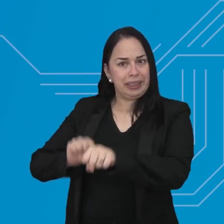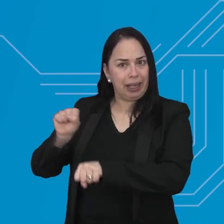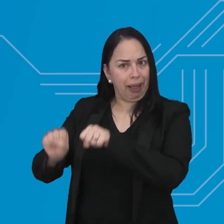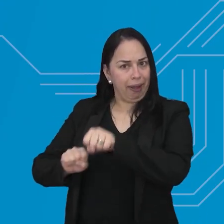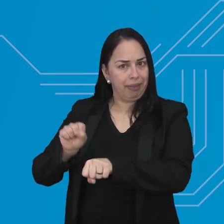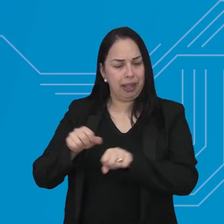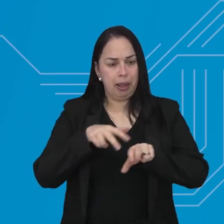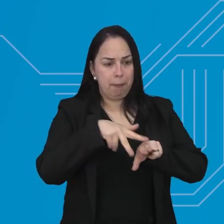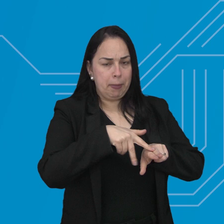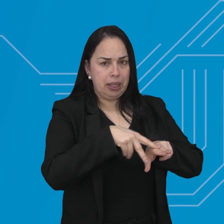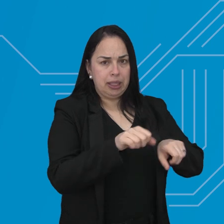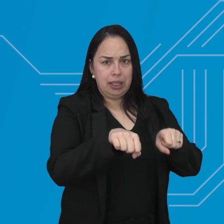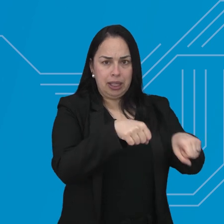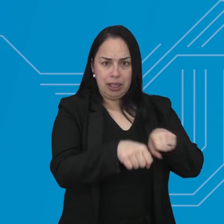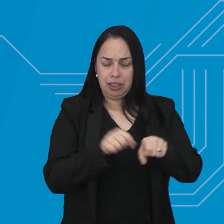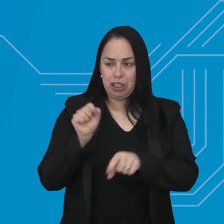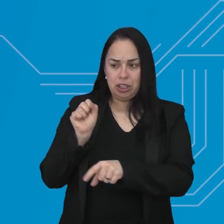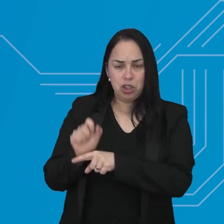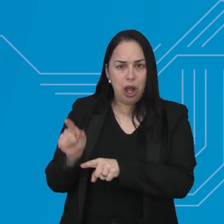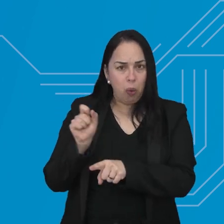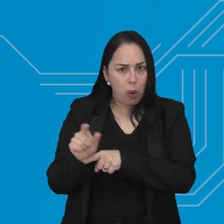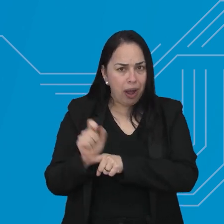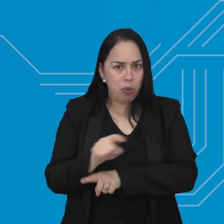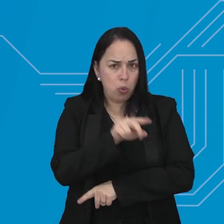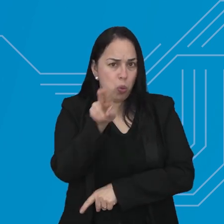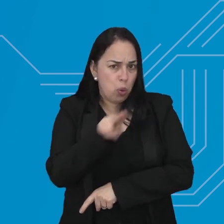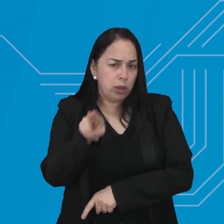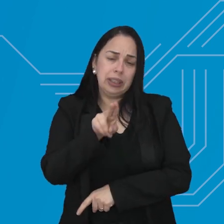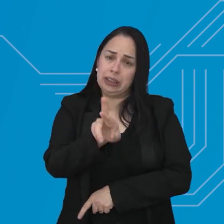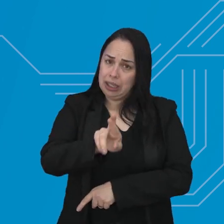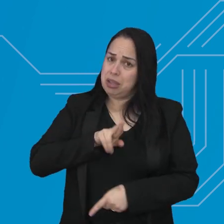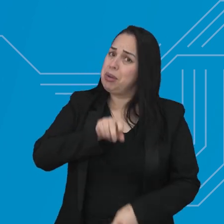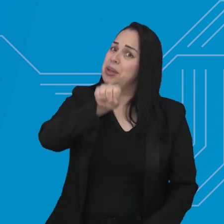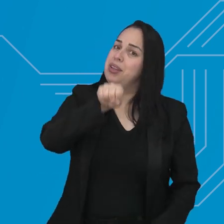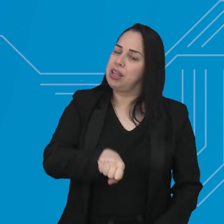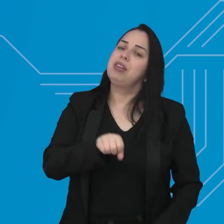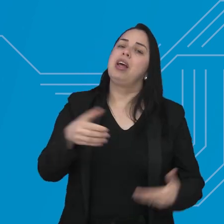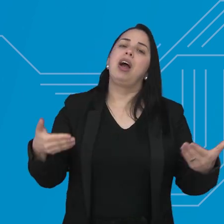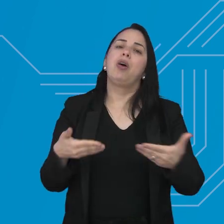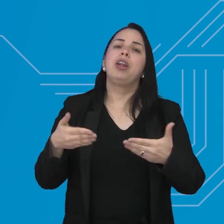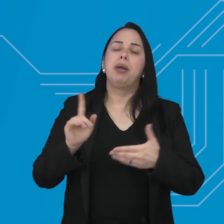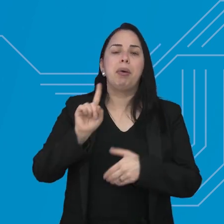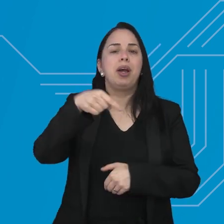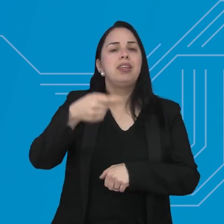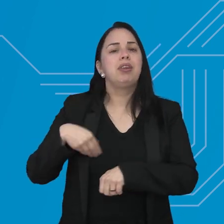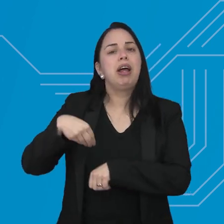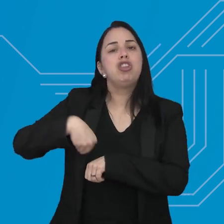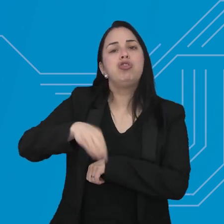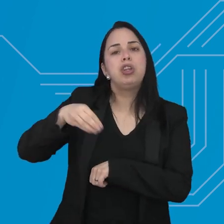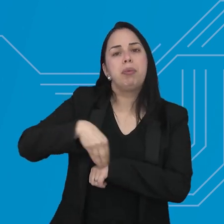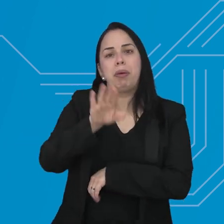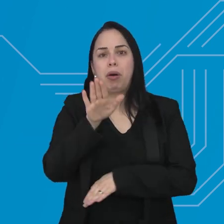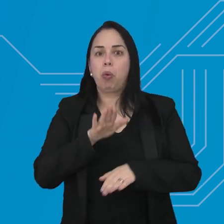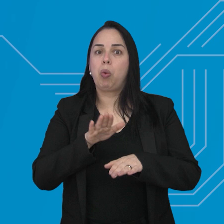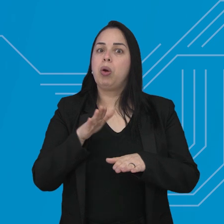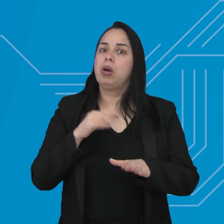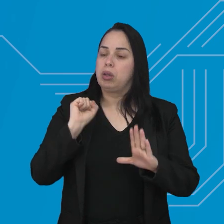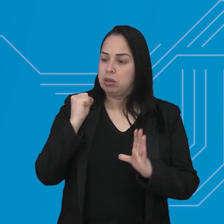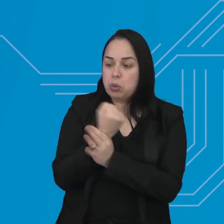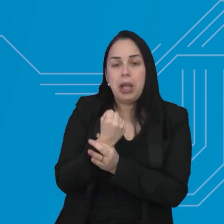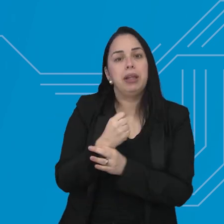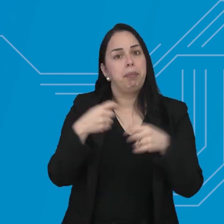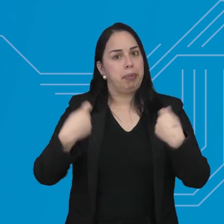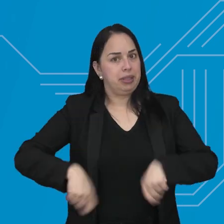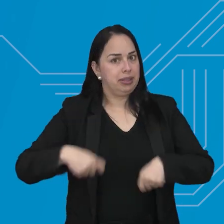bicicletas e patinetes compartilhados disponíveis na cidade? Se sim, a gente vai reforçar no próximo bloco os cuidados para você manter a